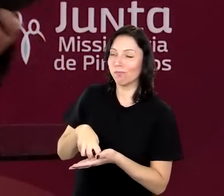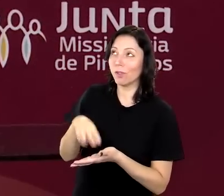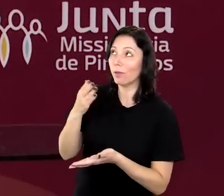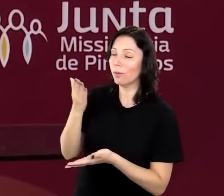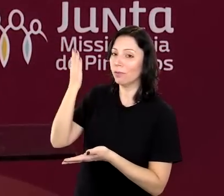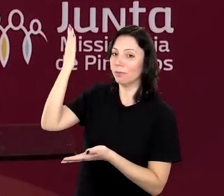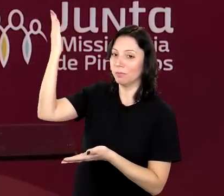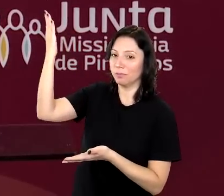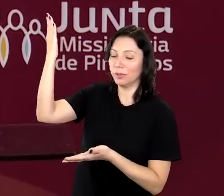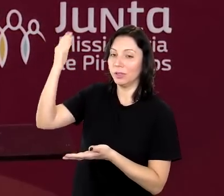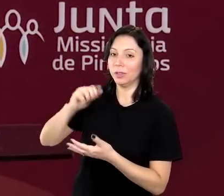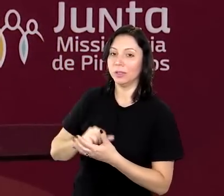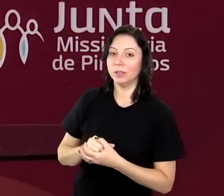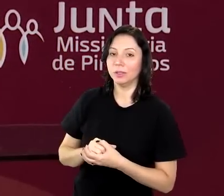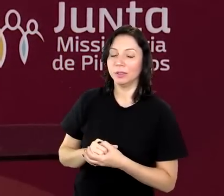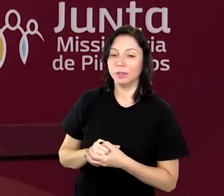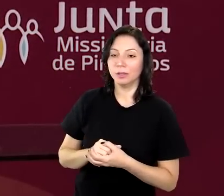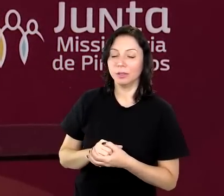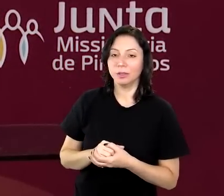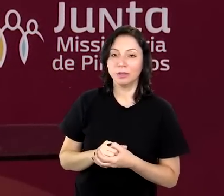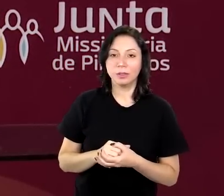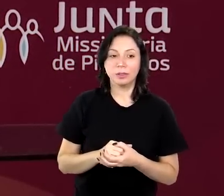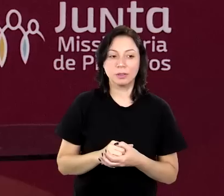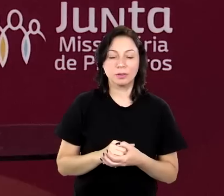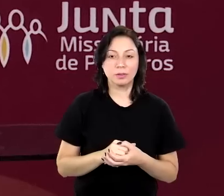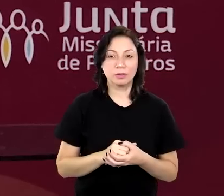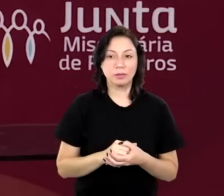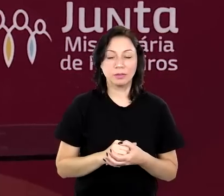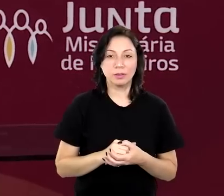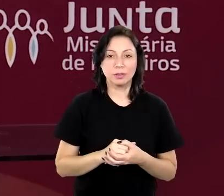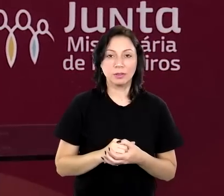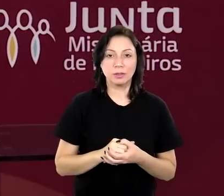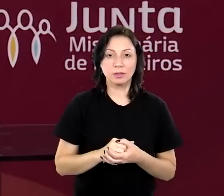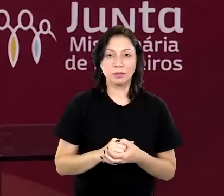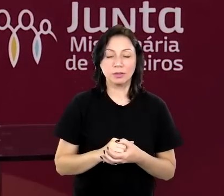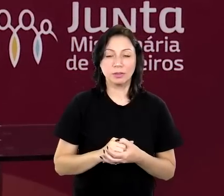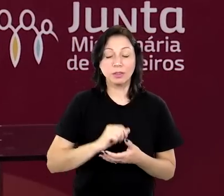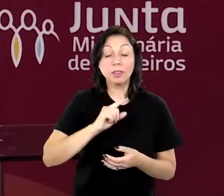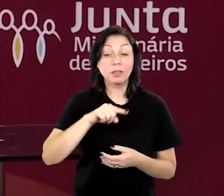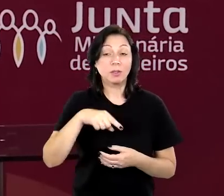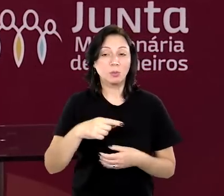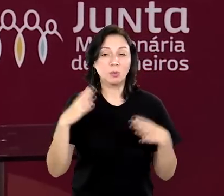ausentou, Maria disse, eu vou cantar.